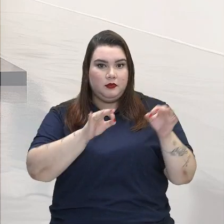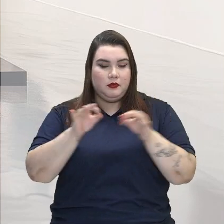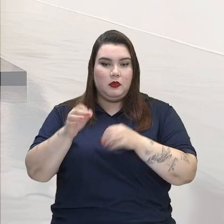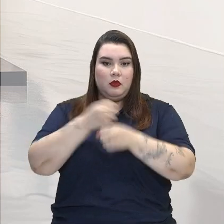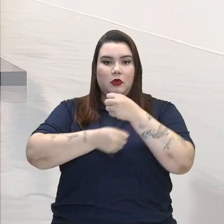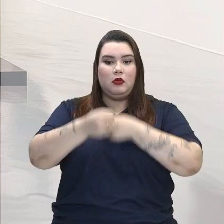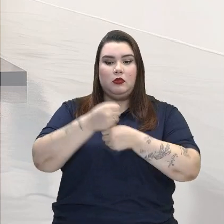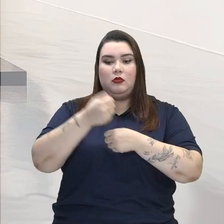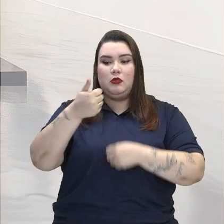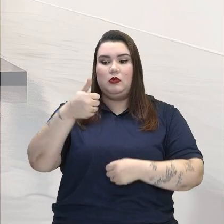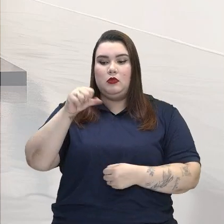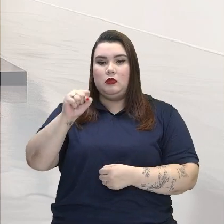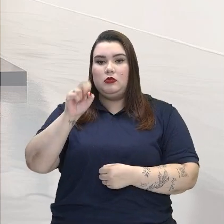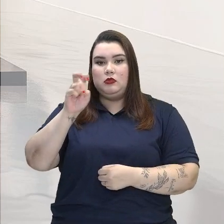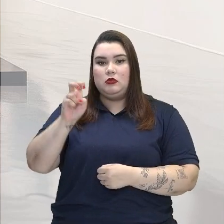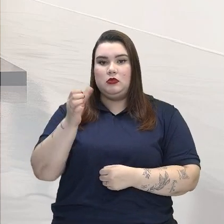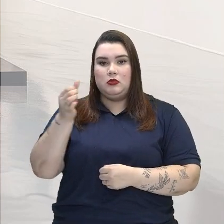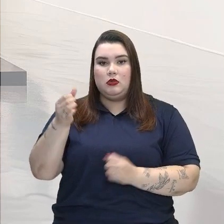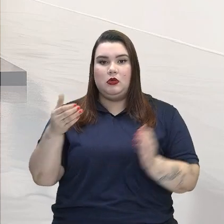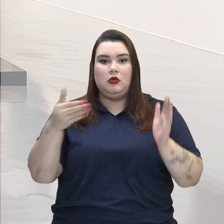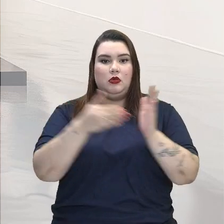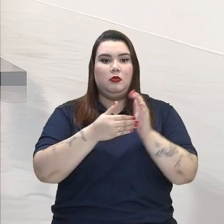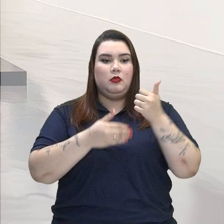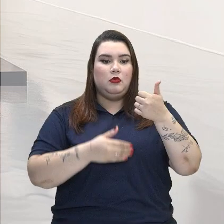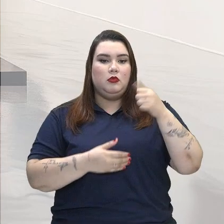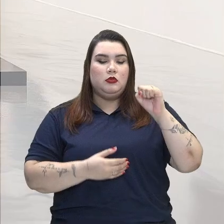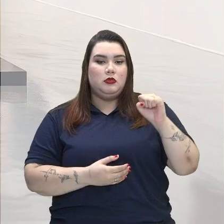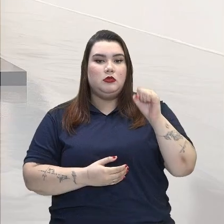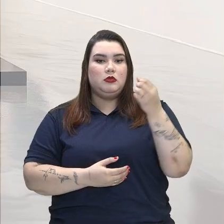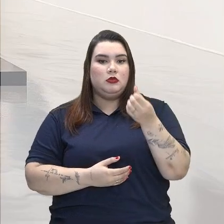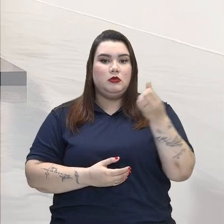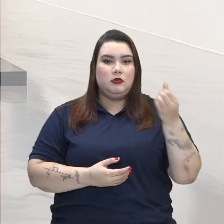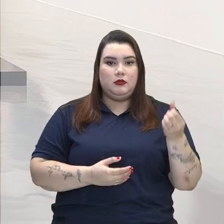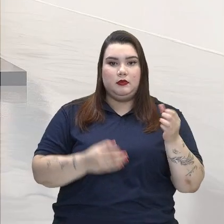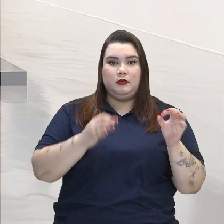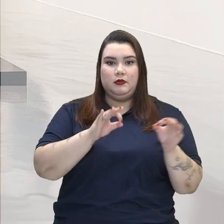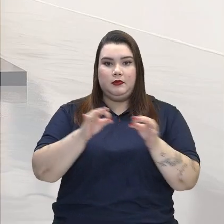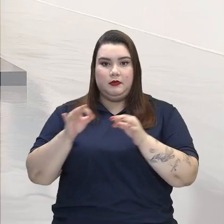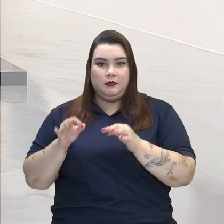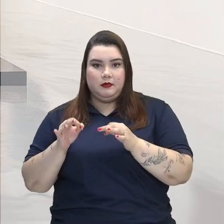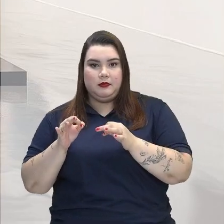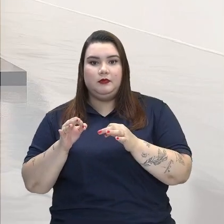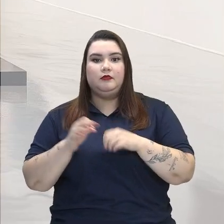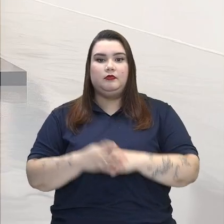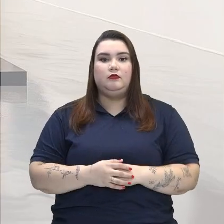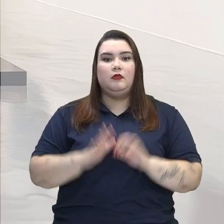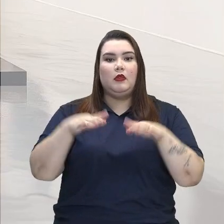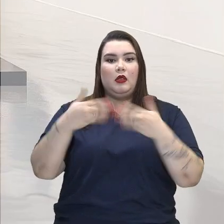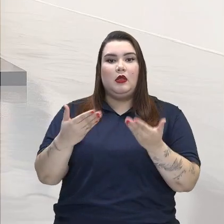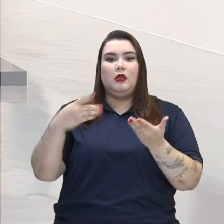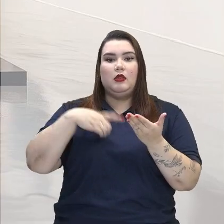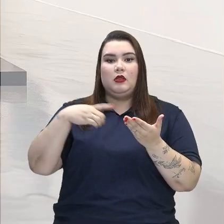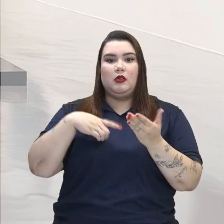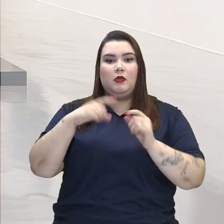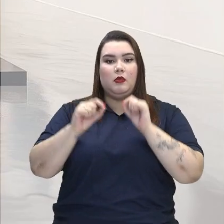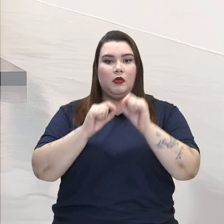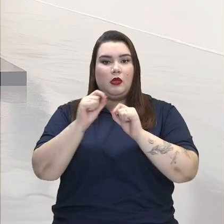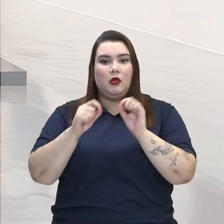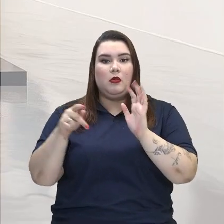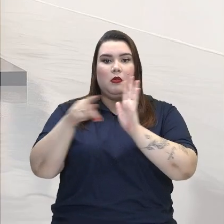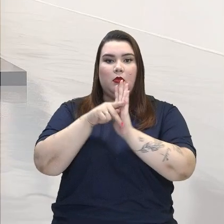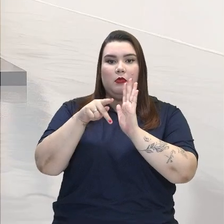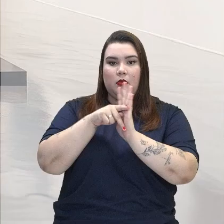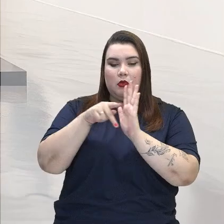e 1863, ou seja, ele passou 7 anos estudando e realizando os experimentos com